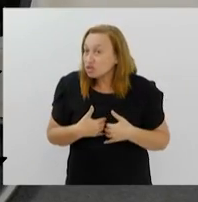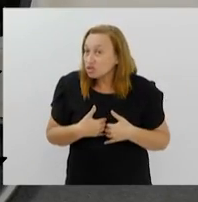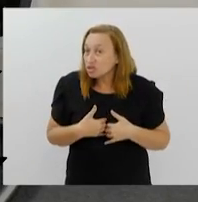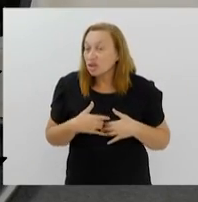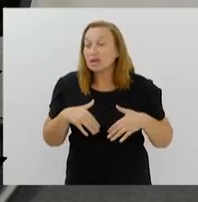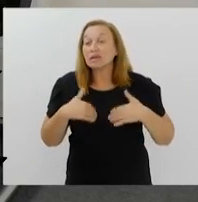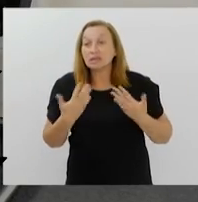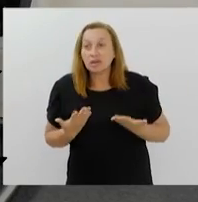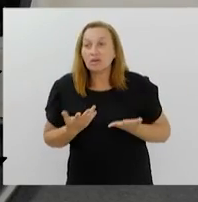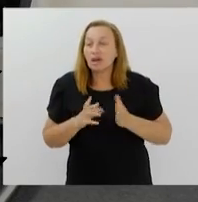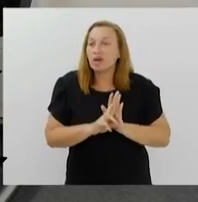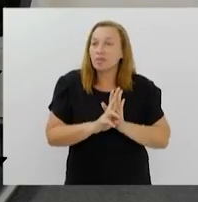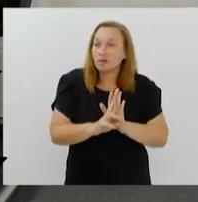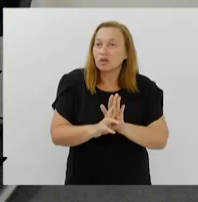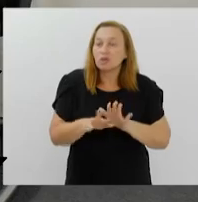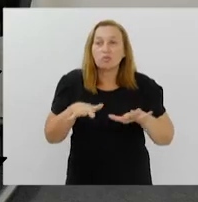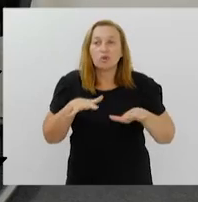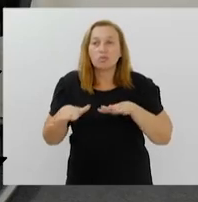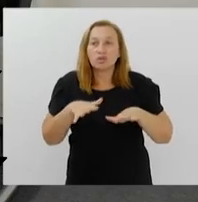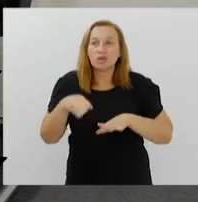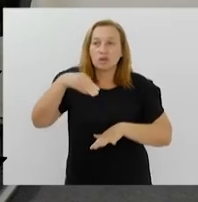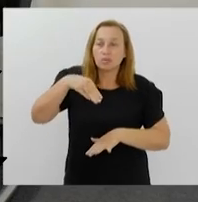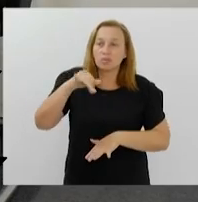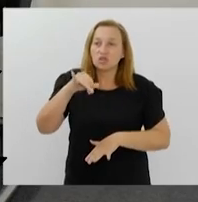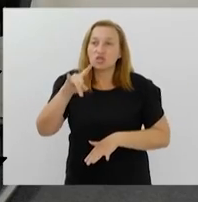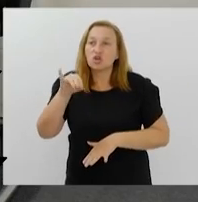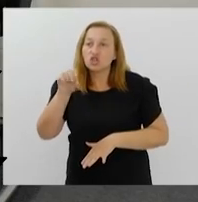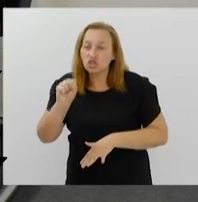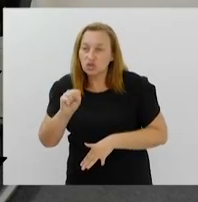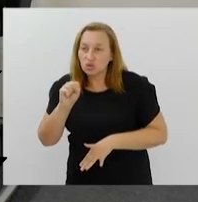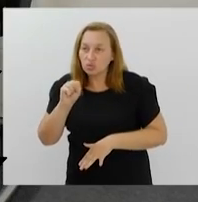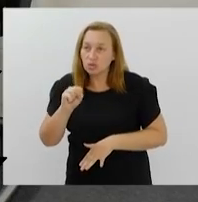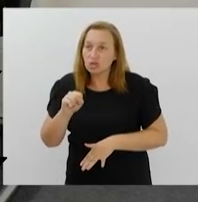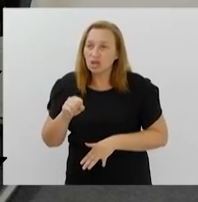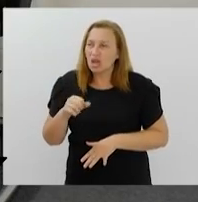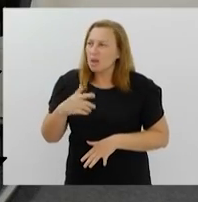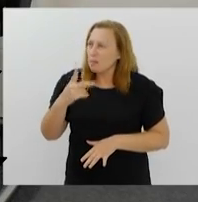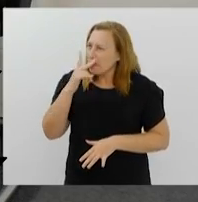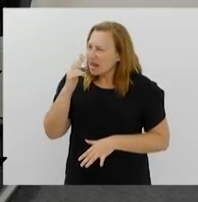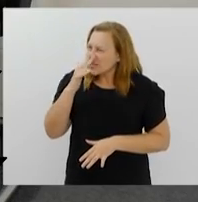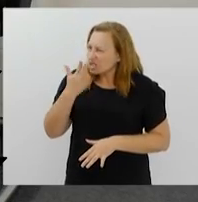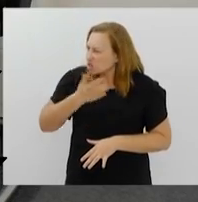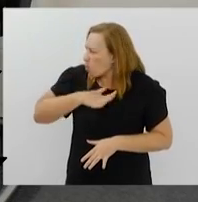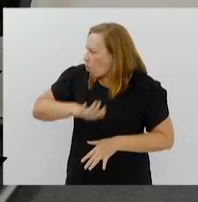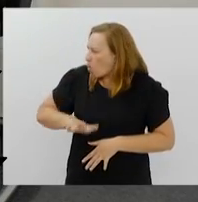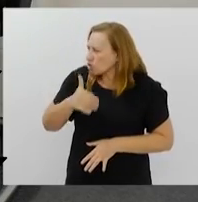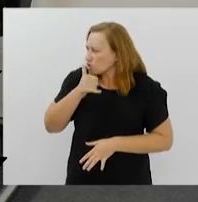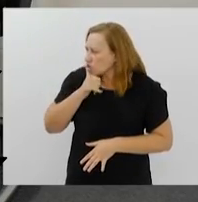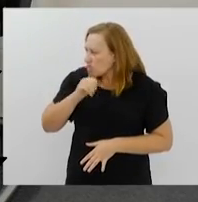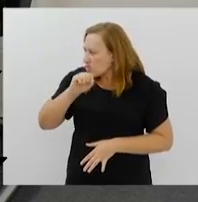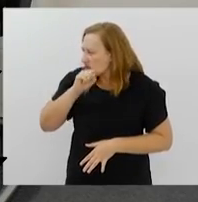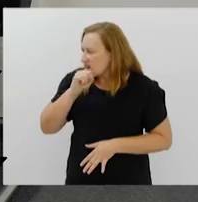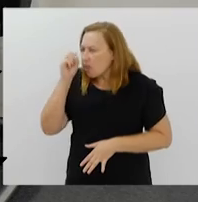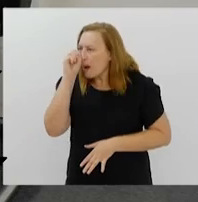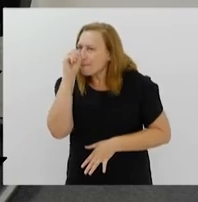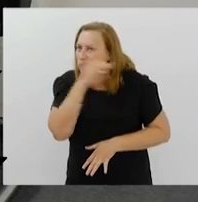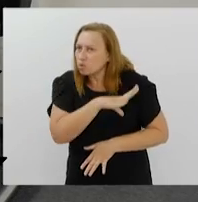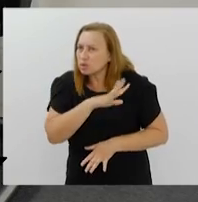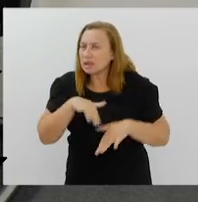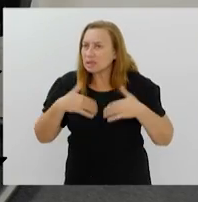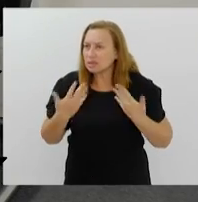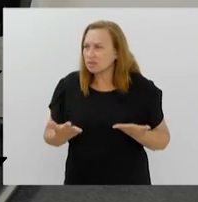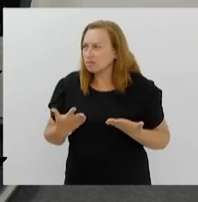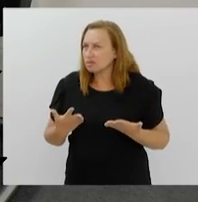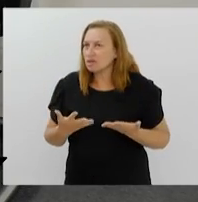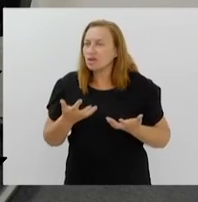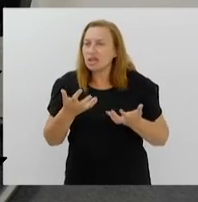também representa um movimento misógino que a gente tem visto que parece que tem raiva de mãe isso é um absurdo então assim eu só queria